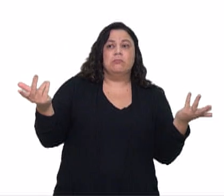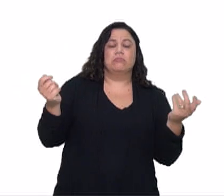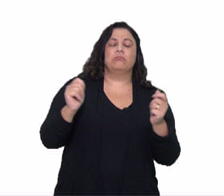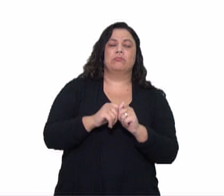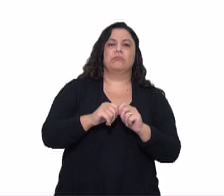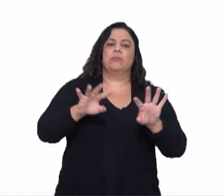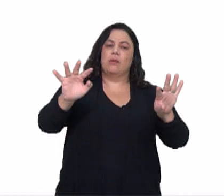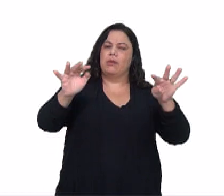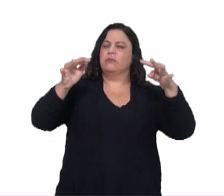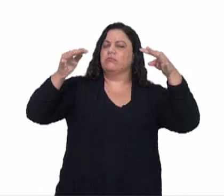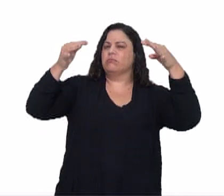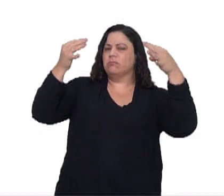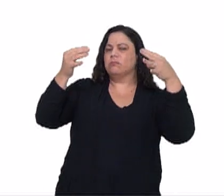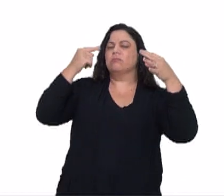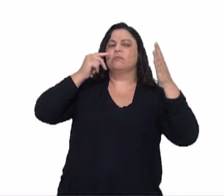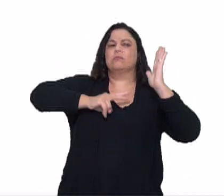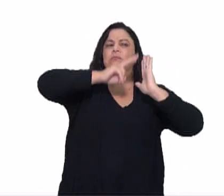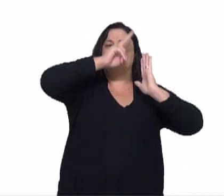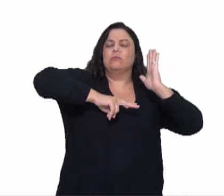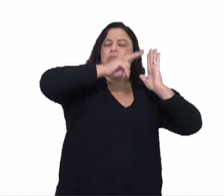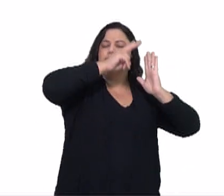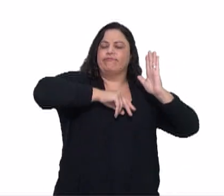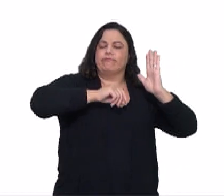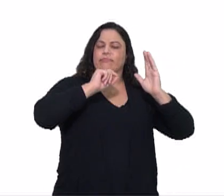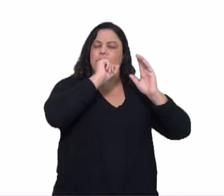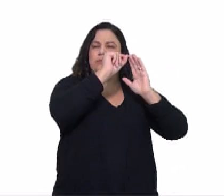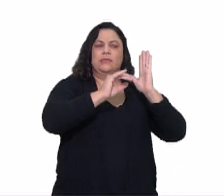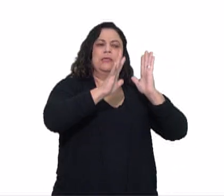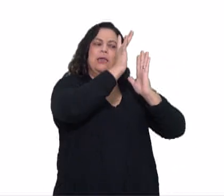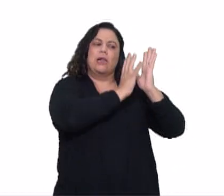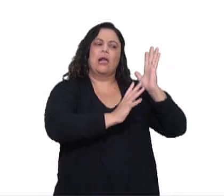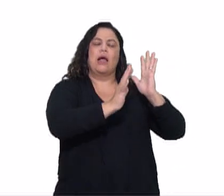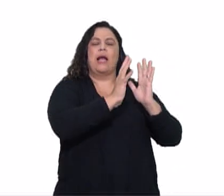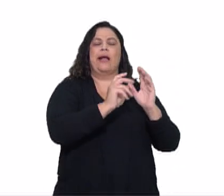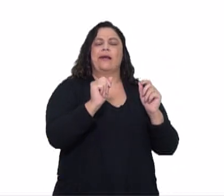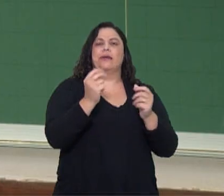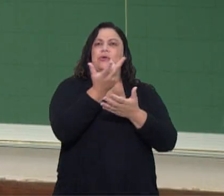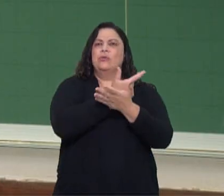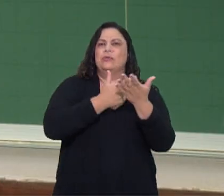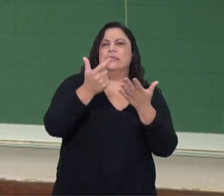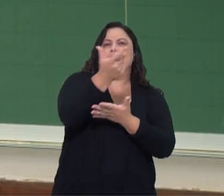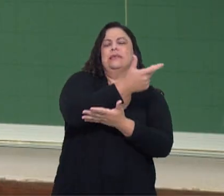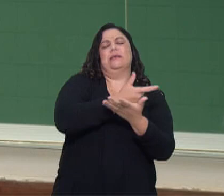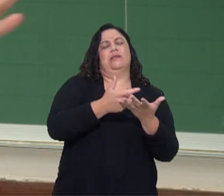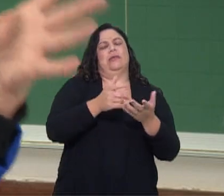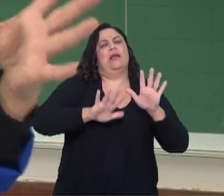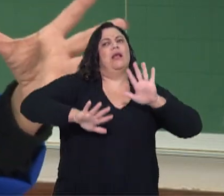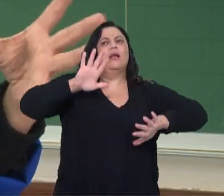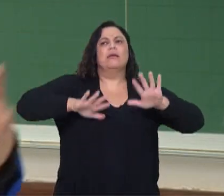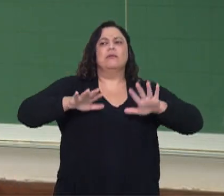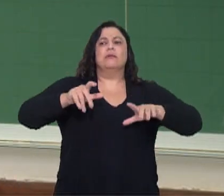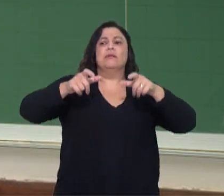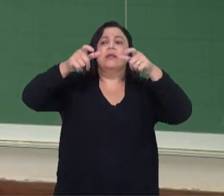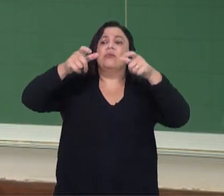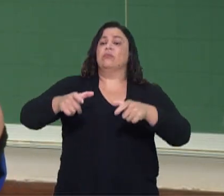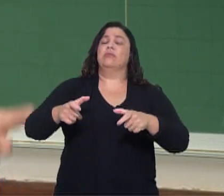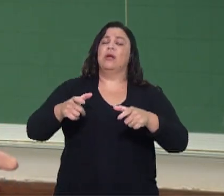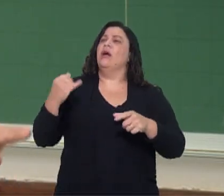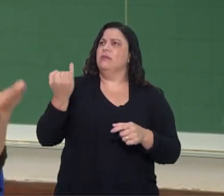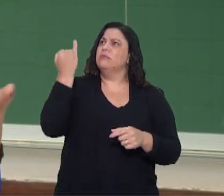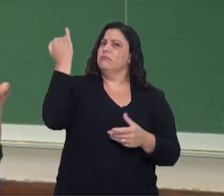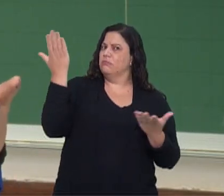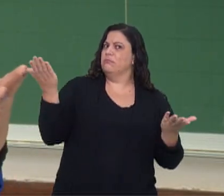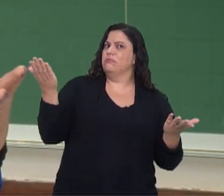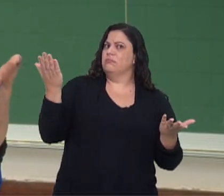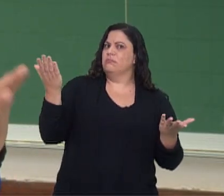dos leitores e de registrar o fato em forma de imagem. Então, de repente, você está num lugar que é importante ter uma imagem